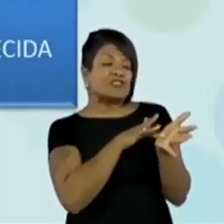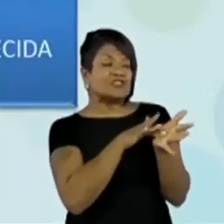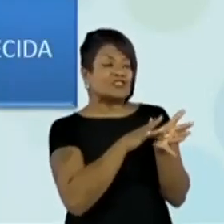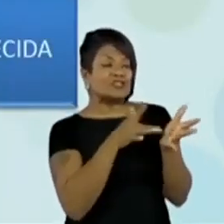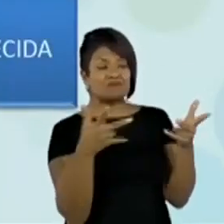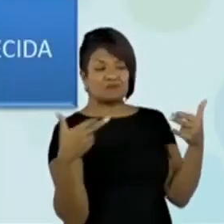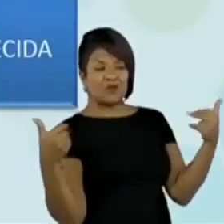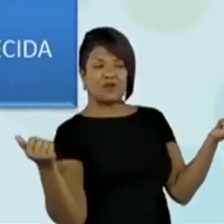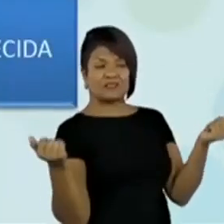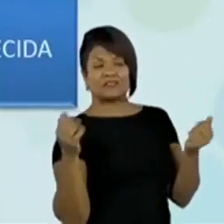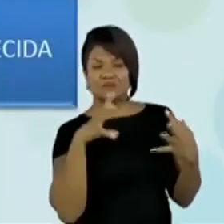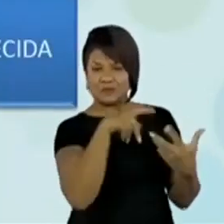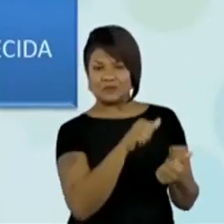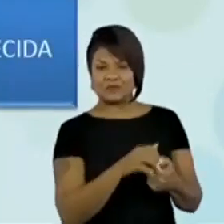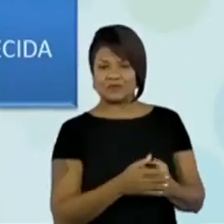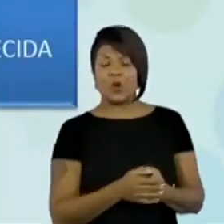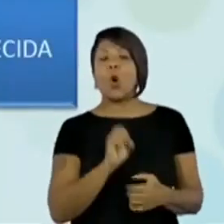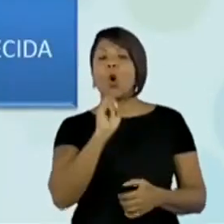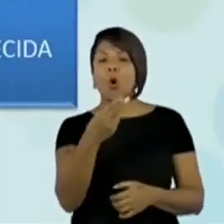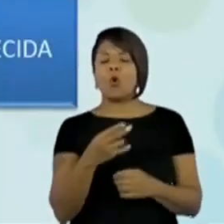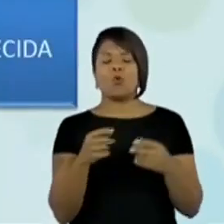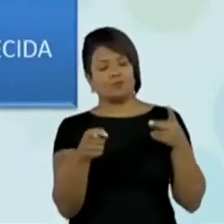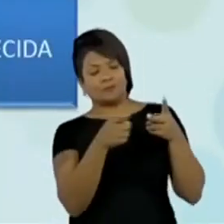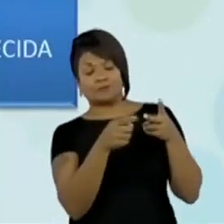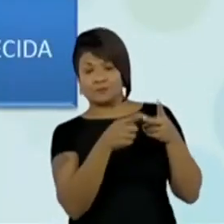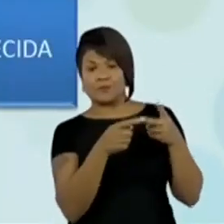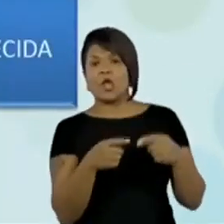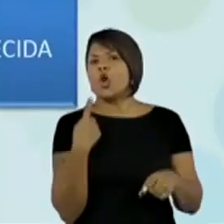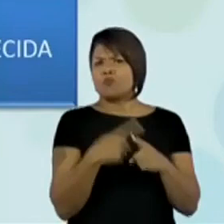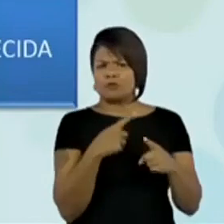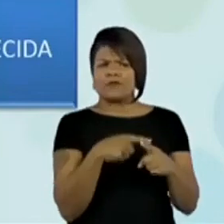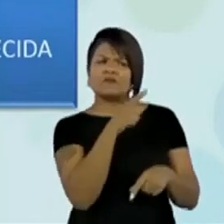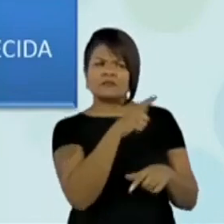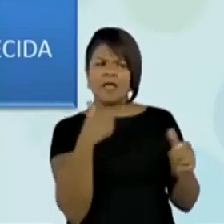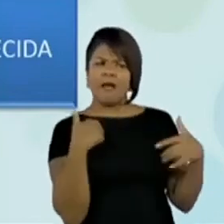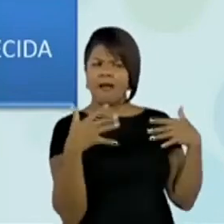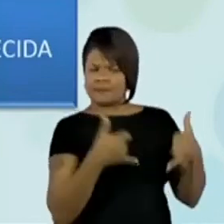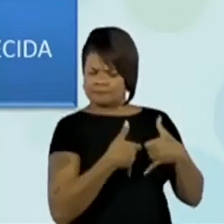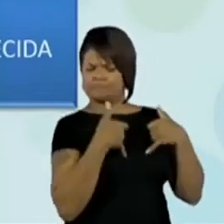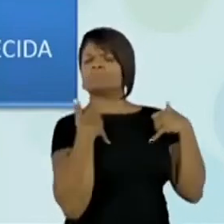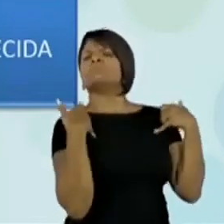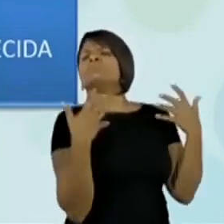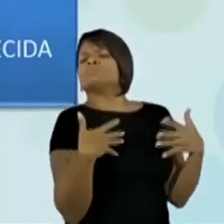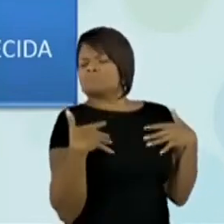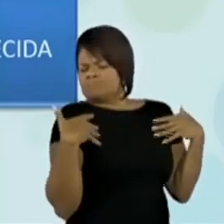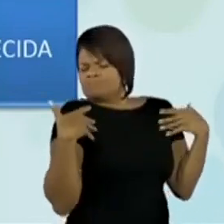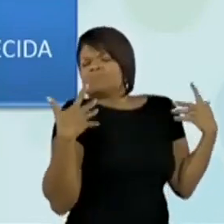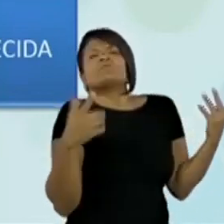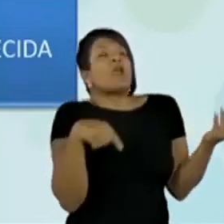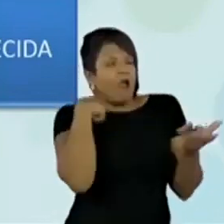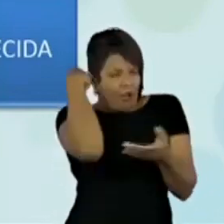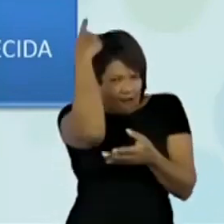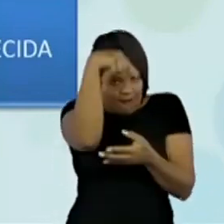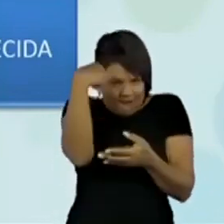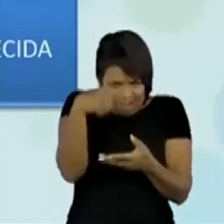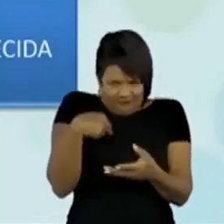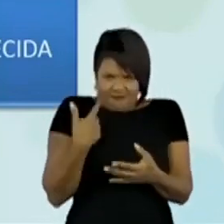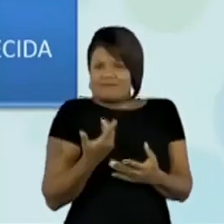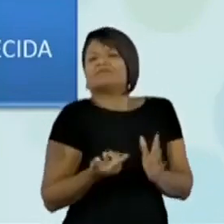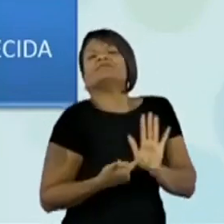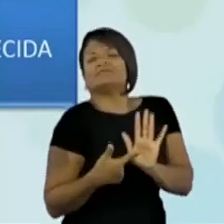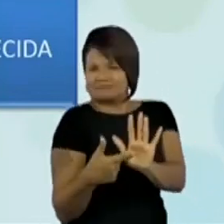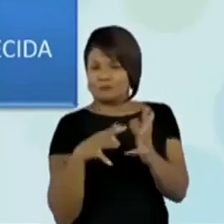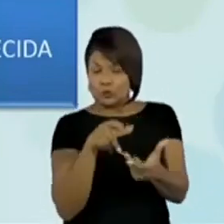mundo? Por que está você com esse ar toda orgulhosa, toda enrolada, para fingir que vale alguma coisa nesse